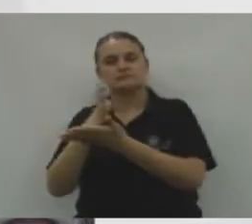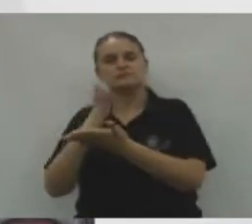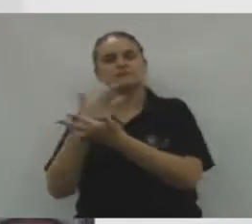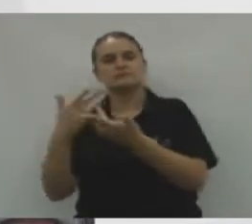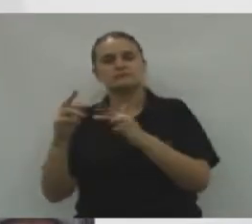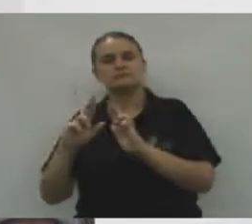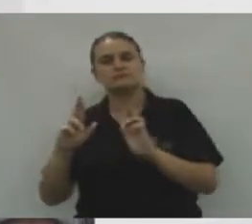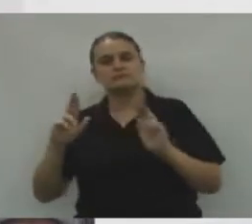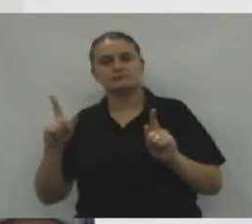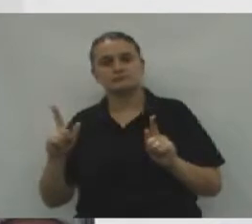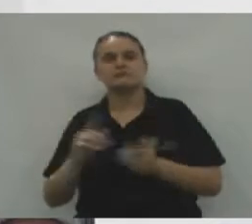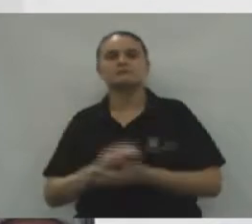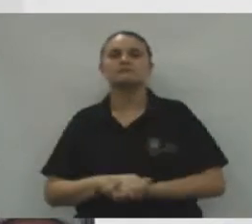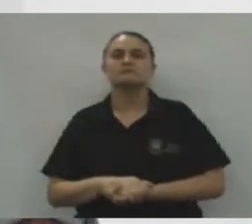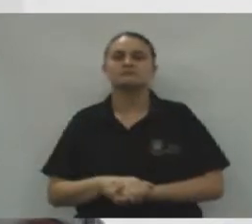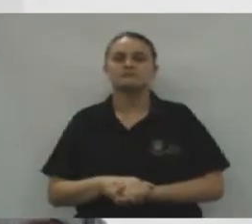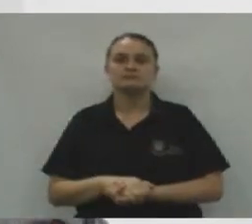questões mais